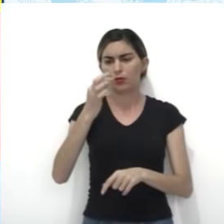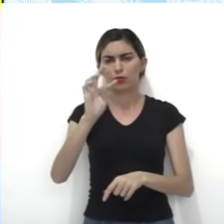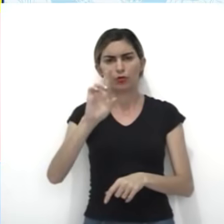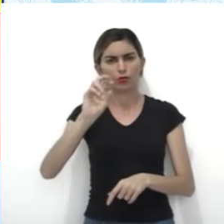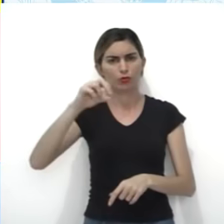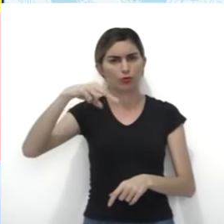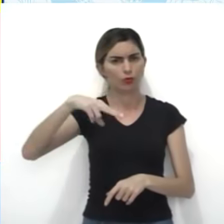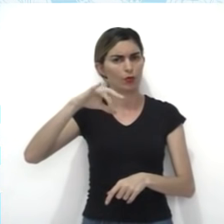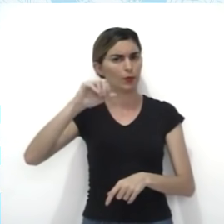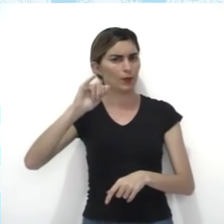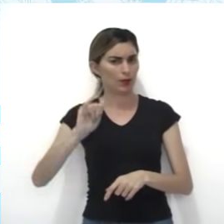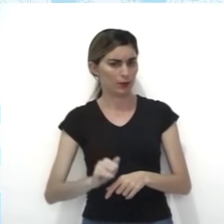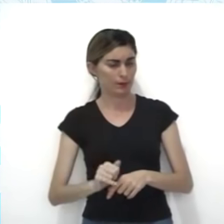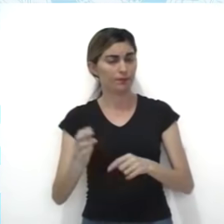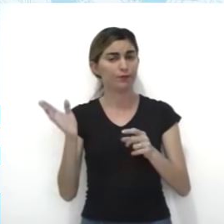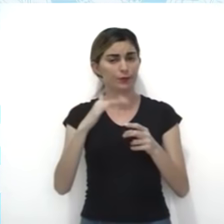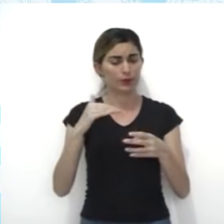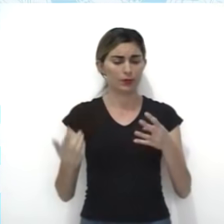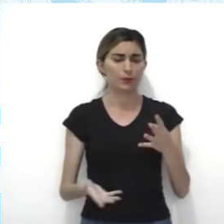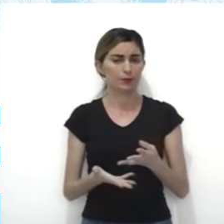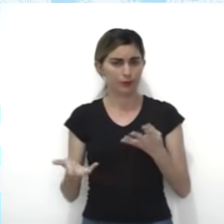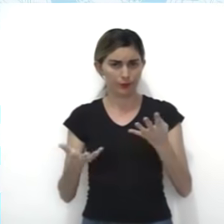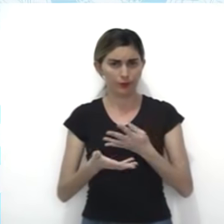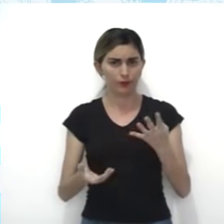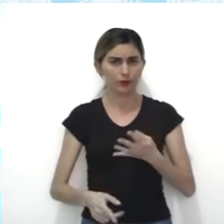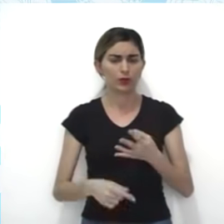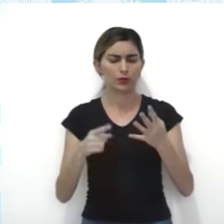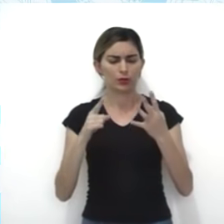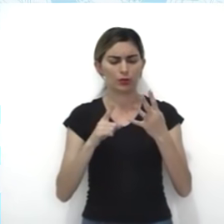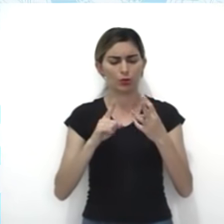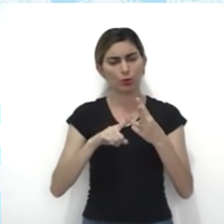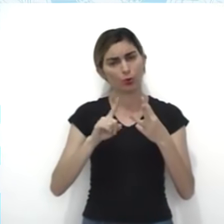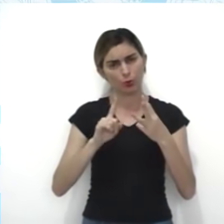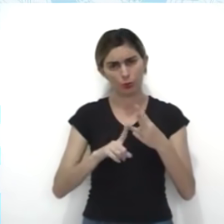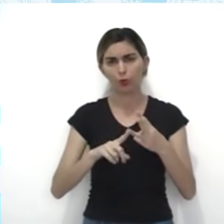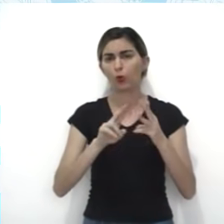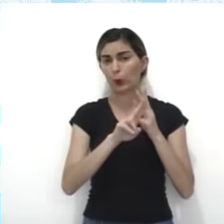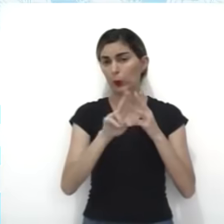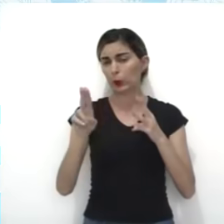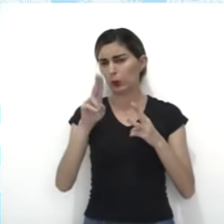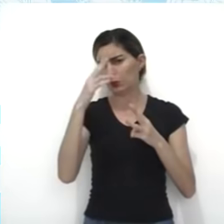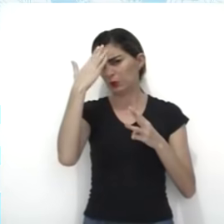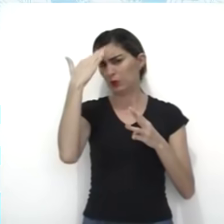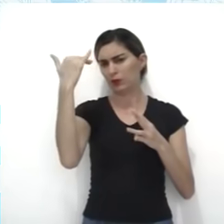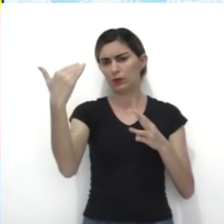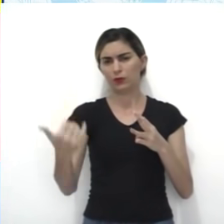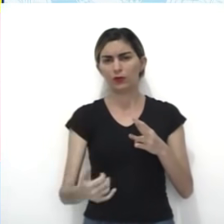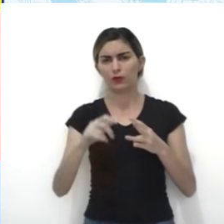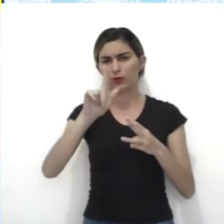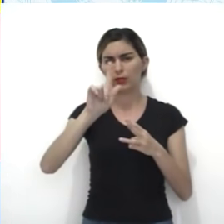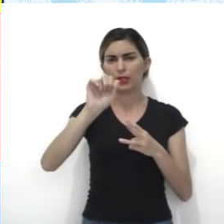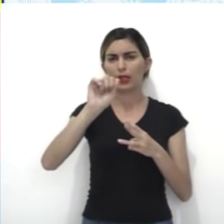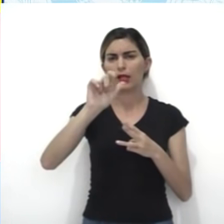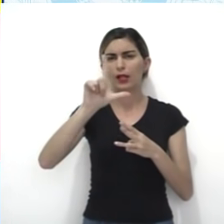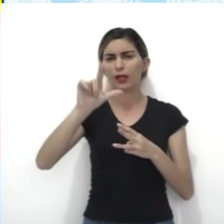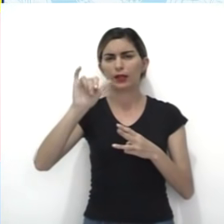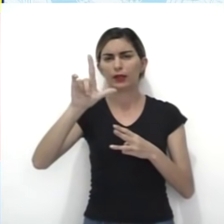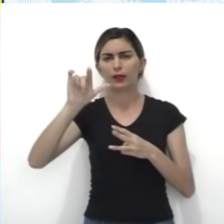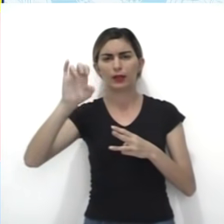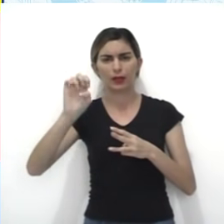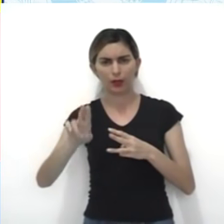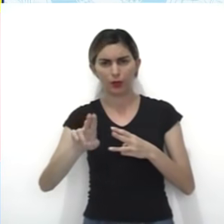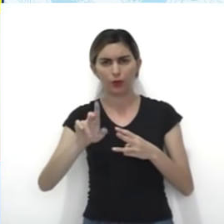chamada astronomia nós fazemos agora um grande nome da astronomia que foi